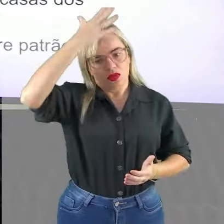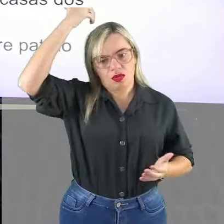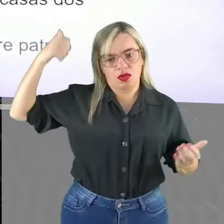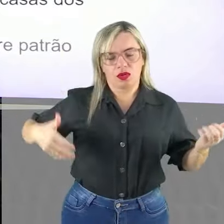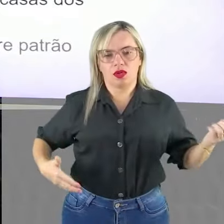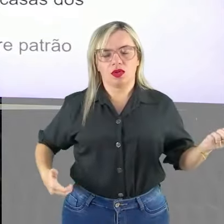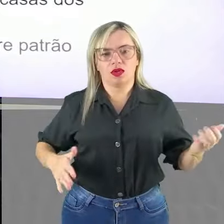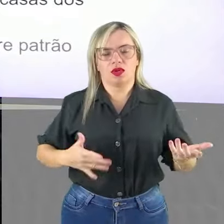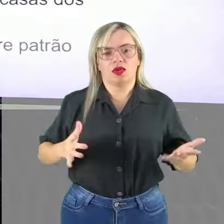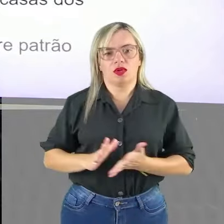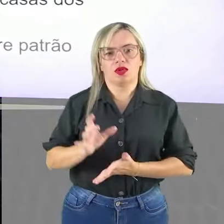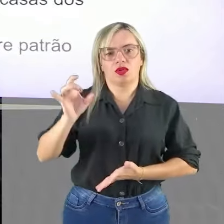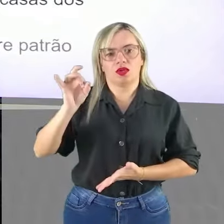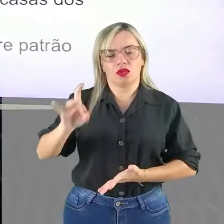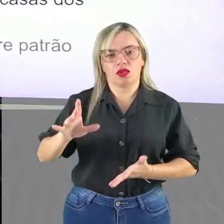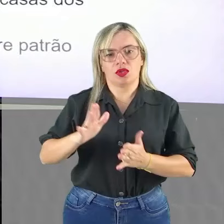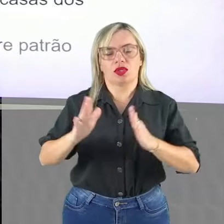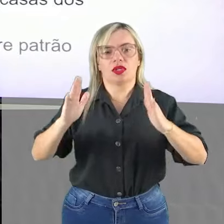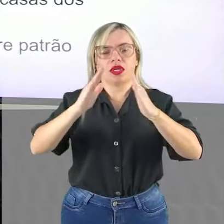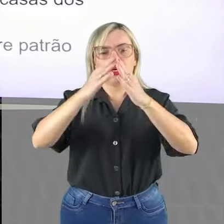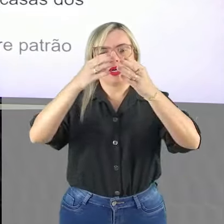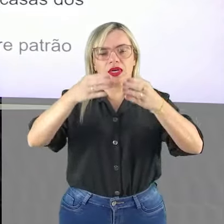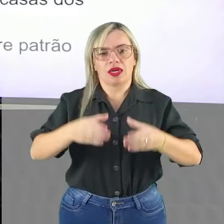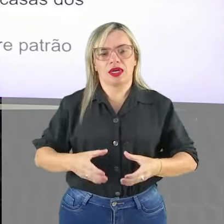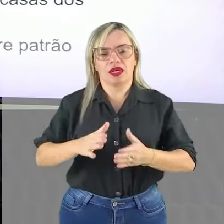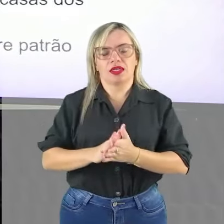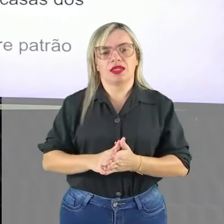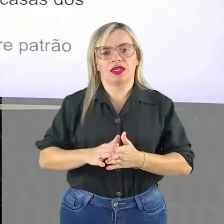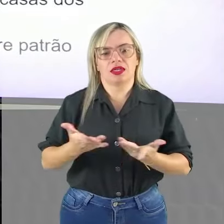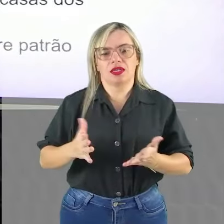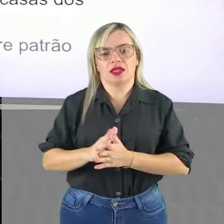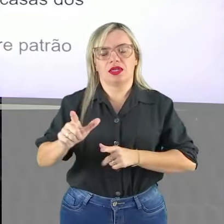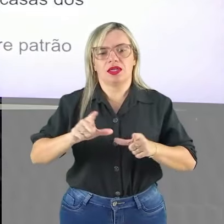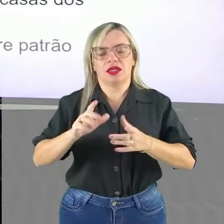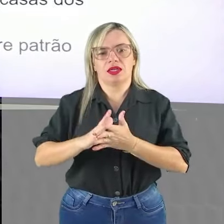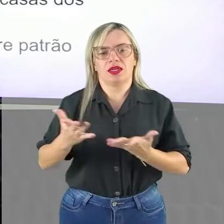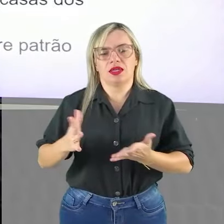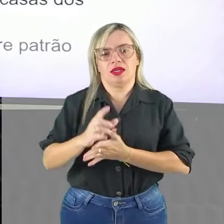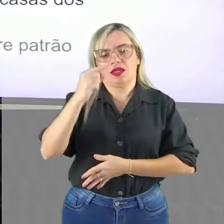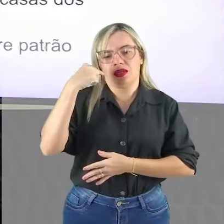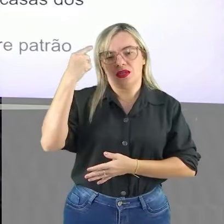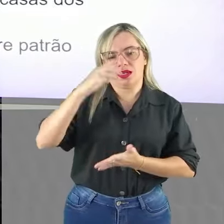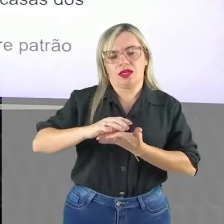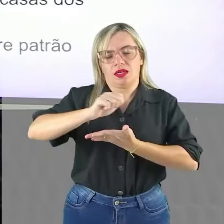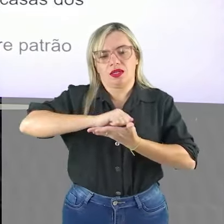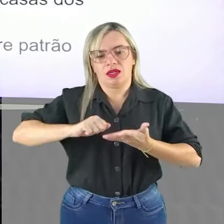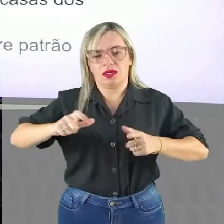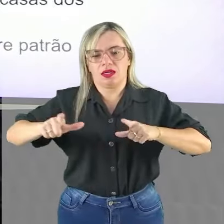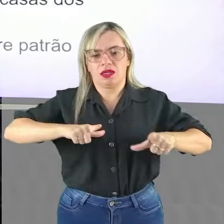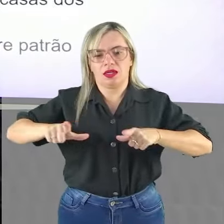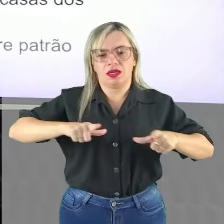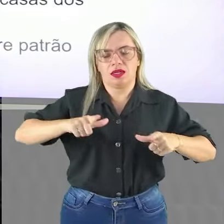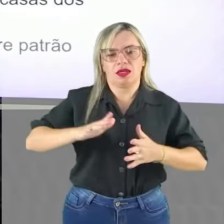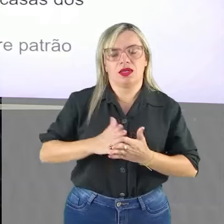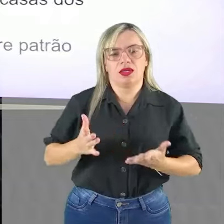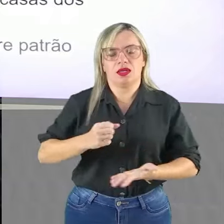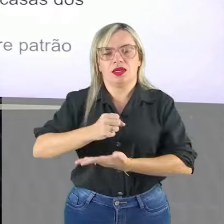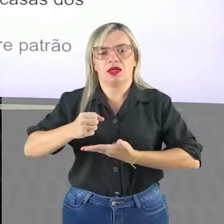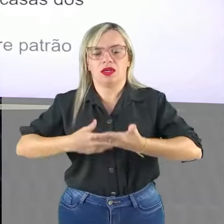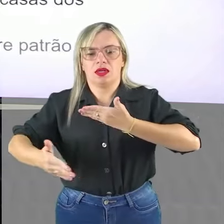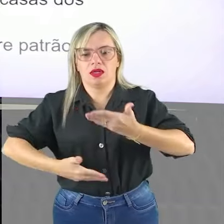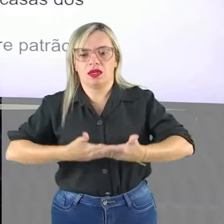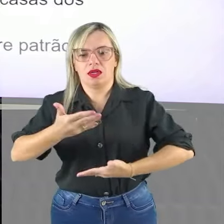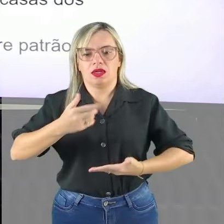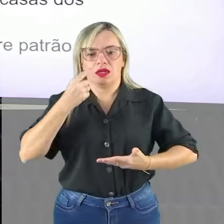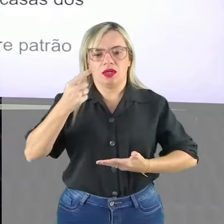México a casa era dos espanhóis ao trabalhar voluntariamente para dois escritores espanhóis com base na relação com os Escritores ela reflete